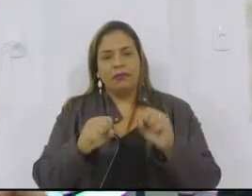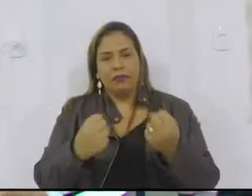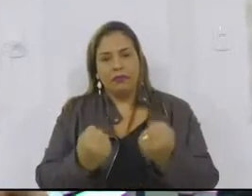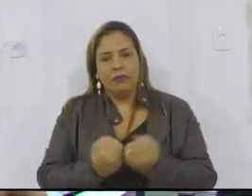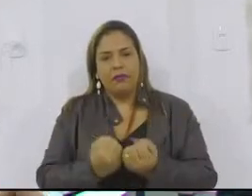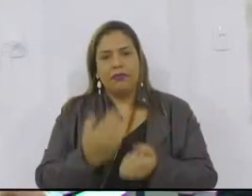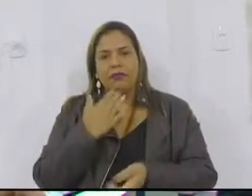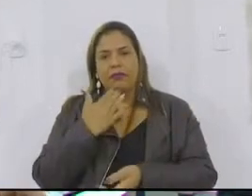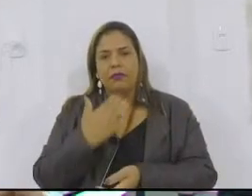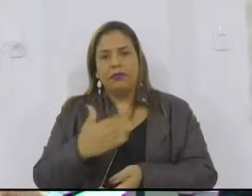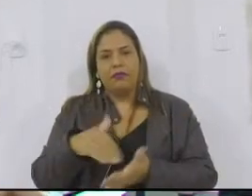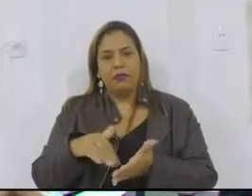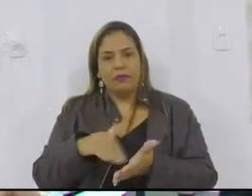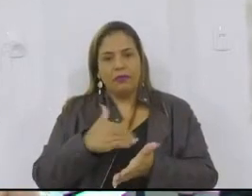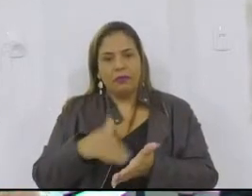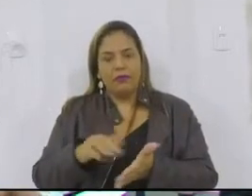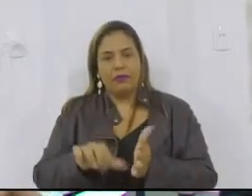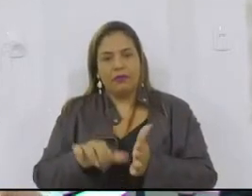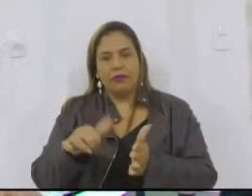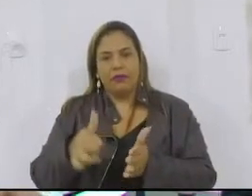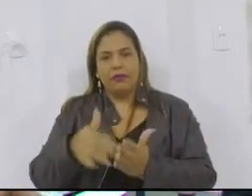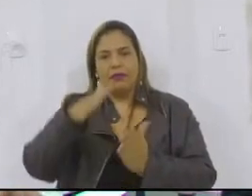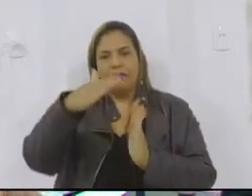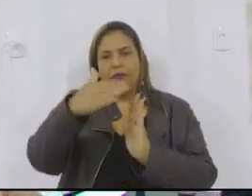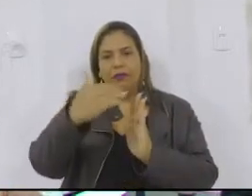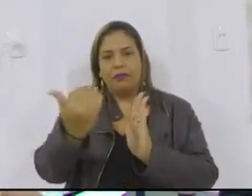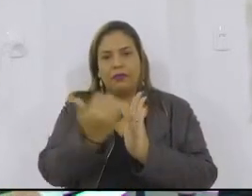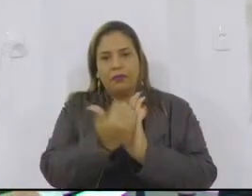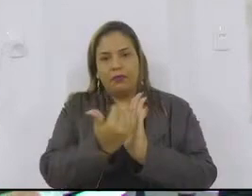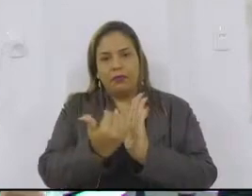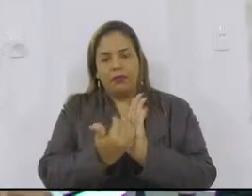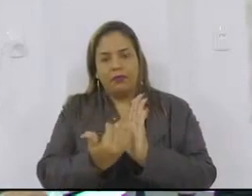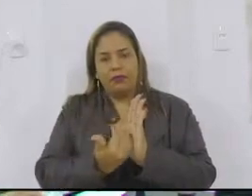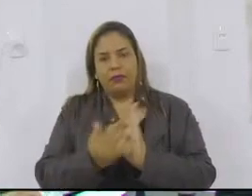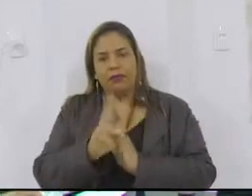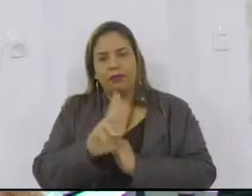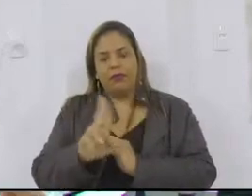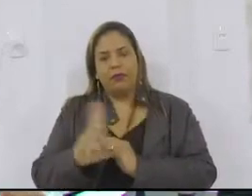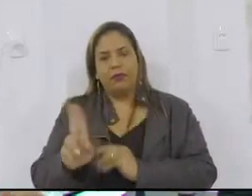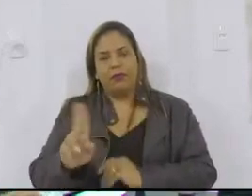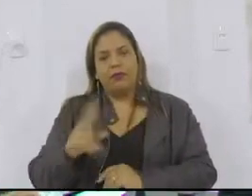Peço primeiro a secretária que faça a chamada dos senhores vereadores.